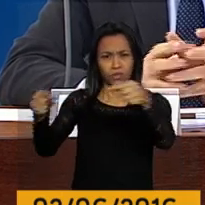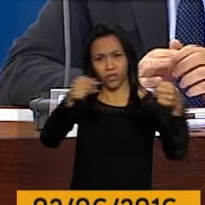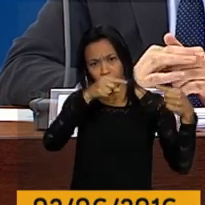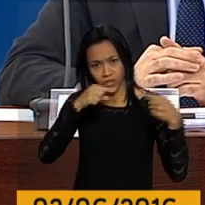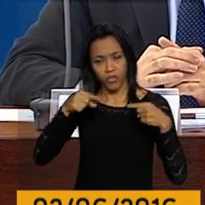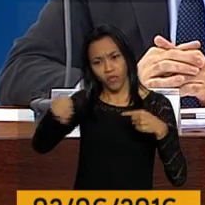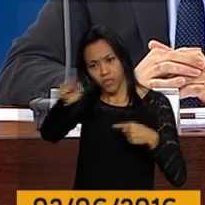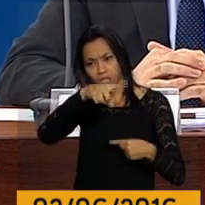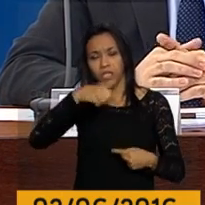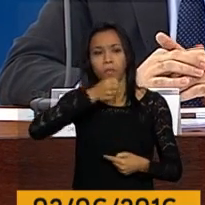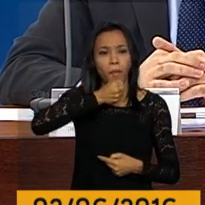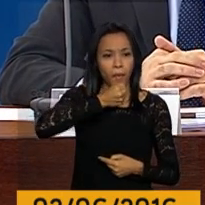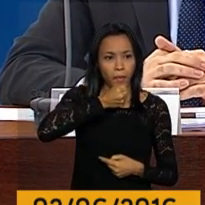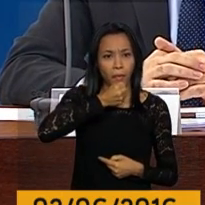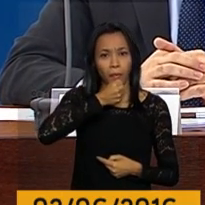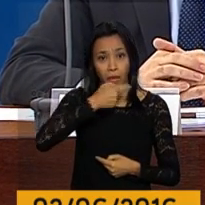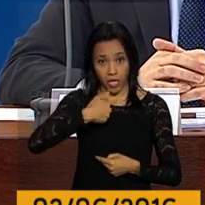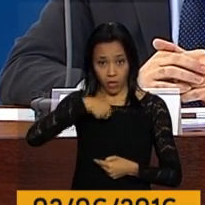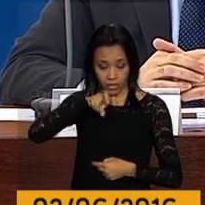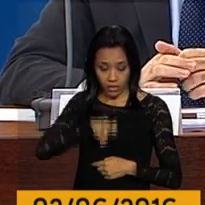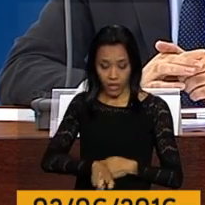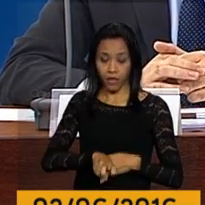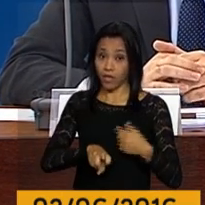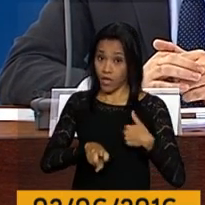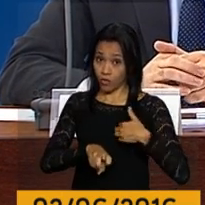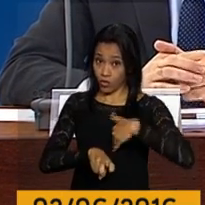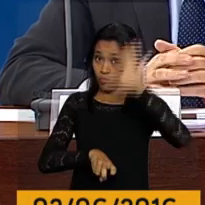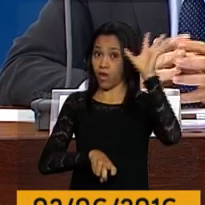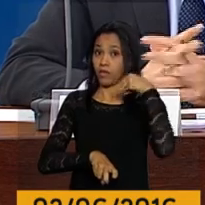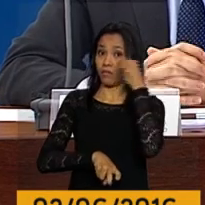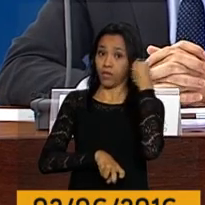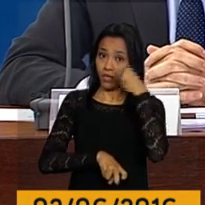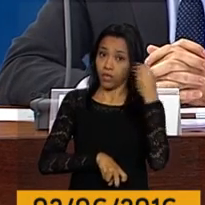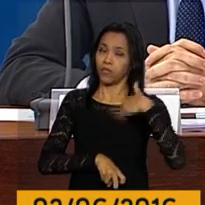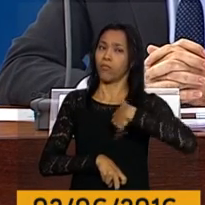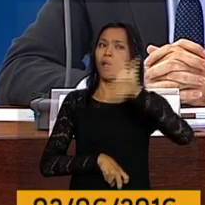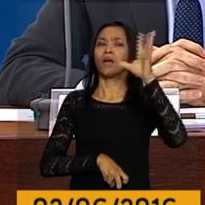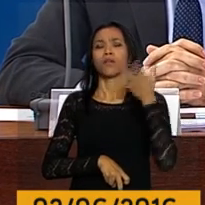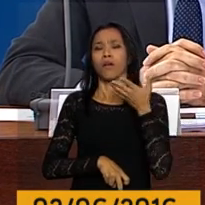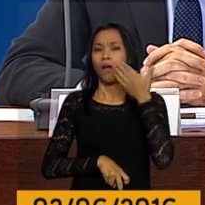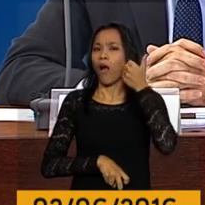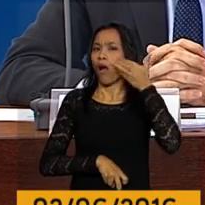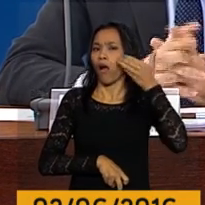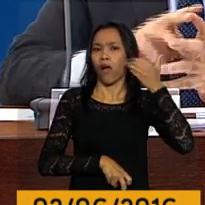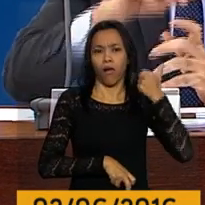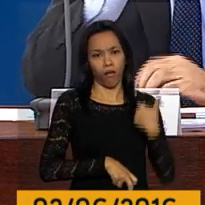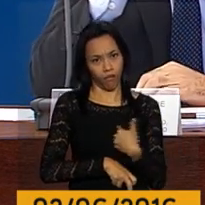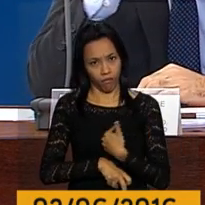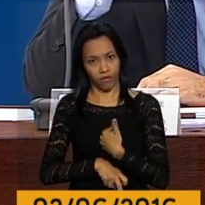vocês jornalistas e eu aqui na mesa, né? Talvez eu seja o mais experiente, o mais vivido nisso. Eu tenho mais